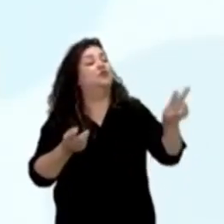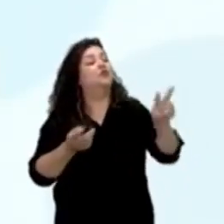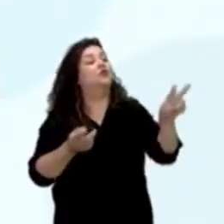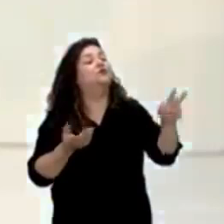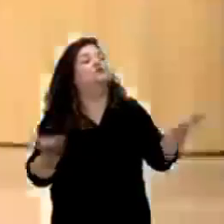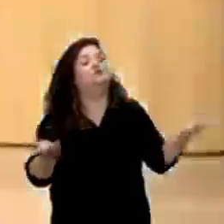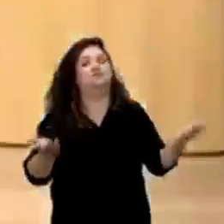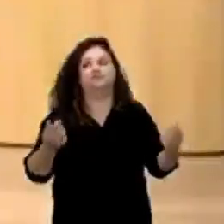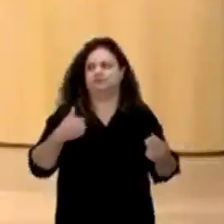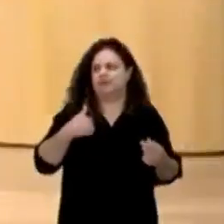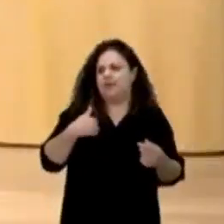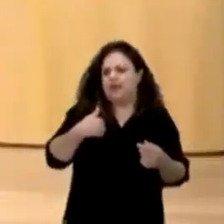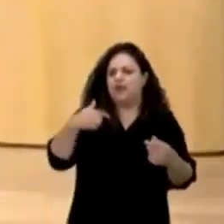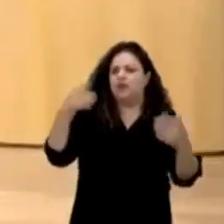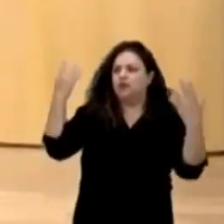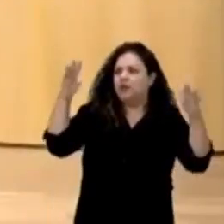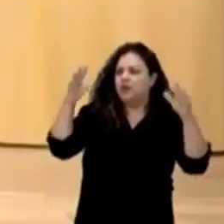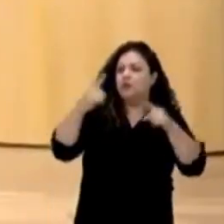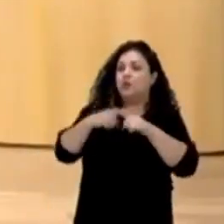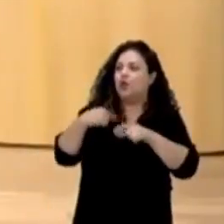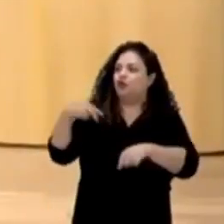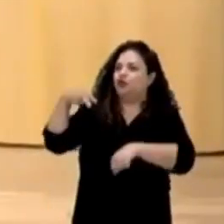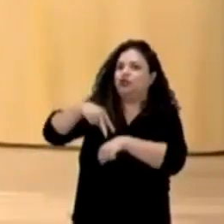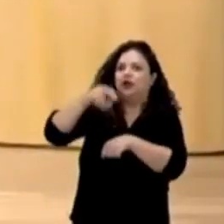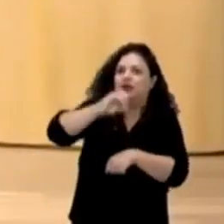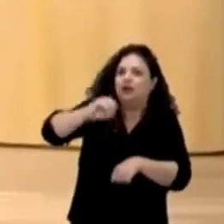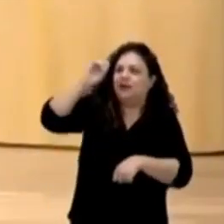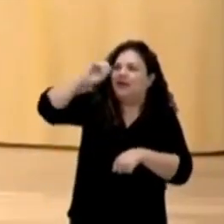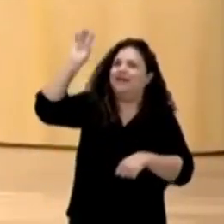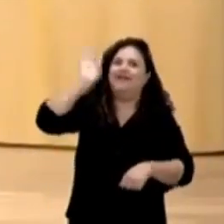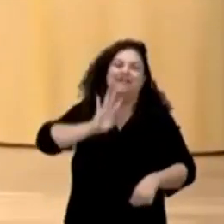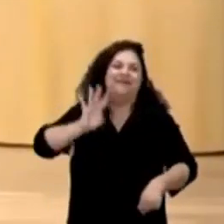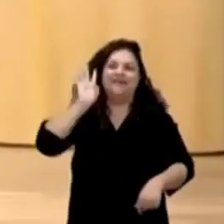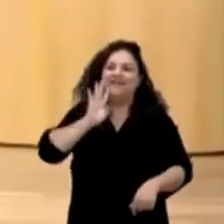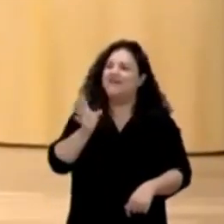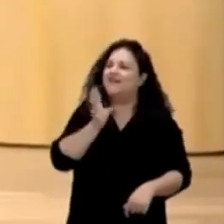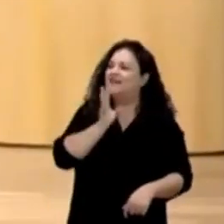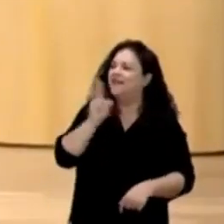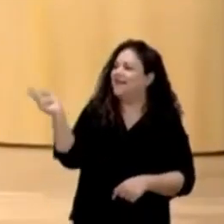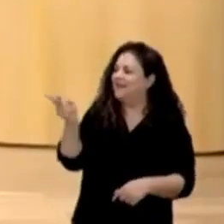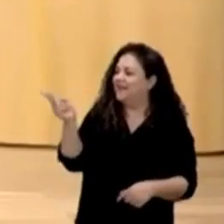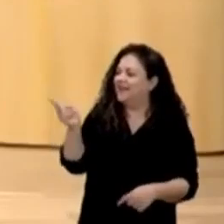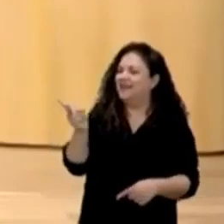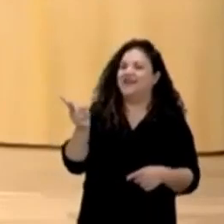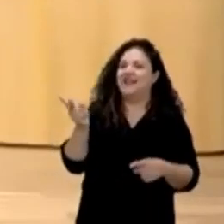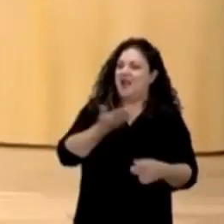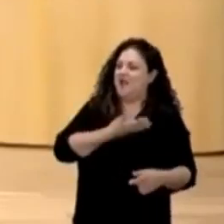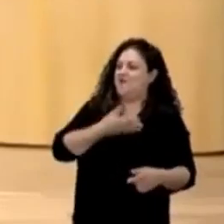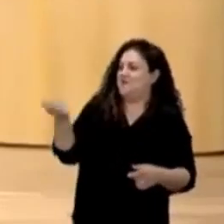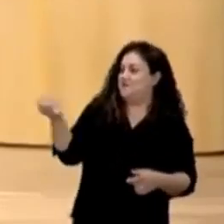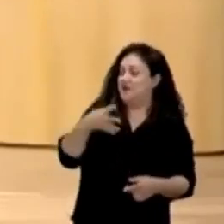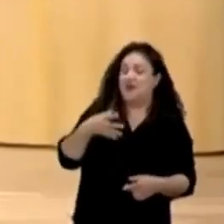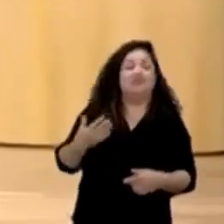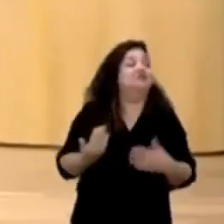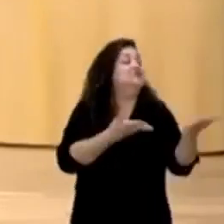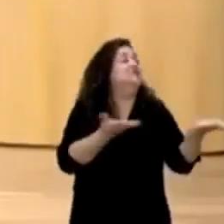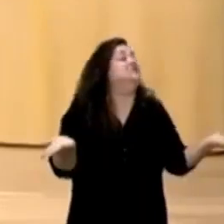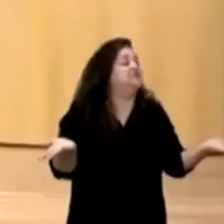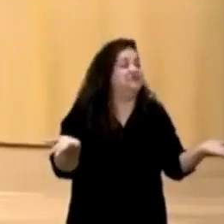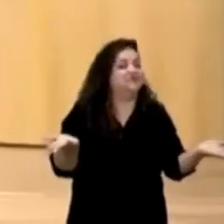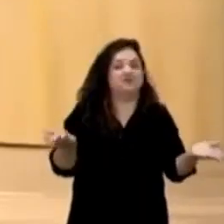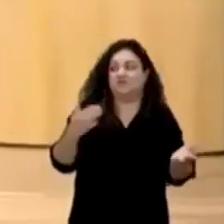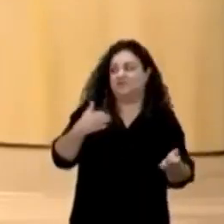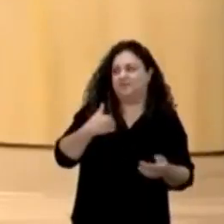celebrando porque eu cheguei aqui no Centro de Mídias. É muito legal conhecer vocês, são amigos novos. E você, Debbie? Eu